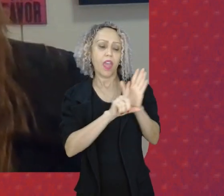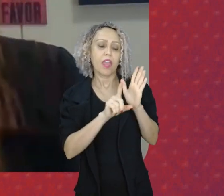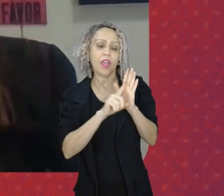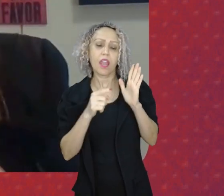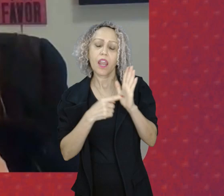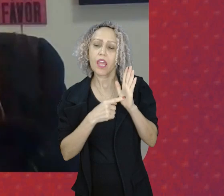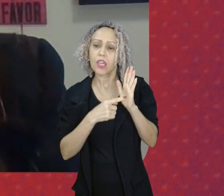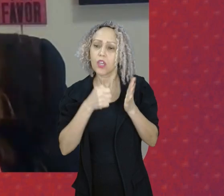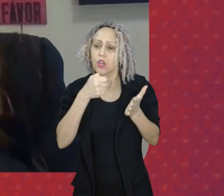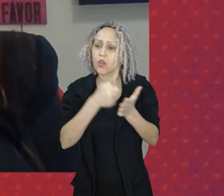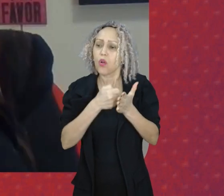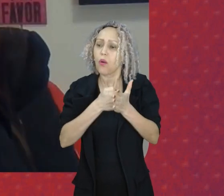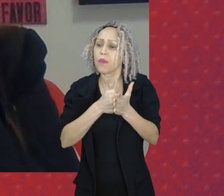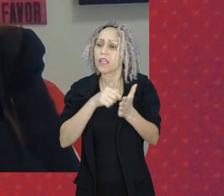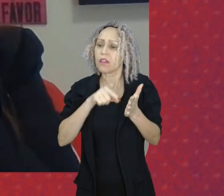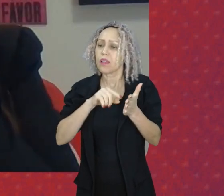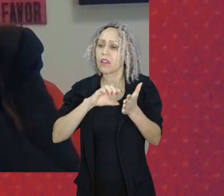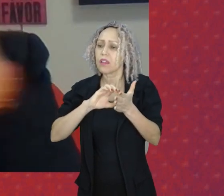a destinar